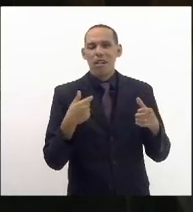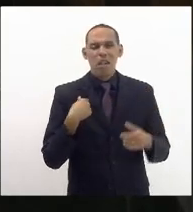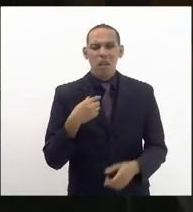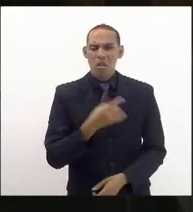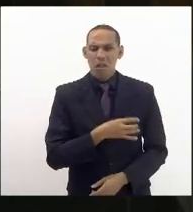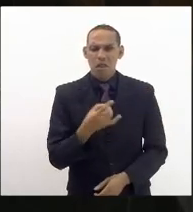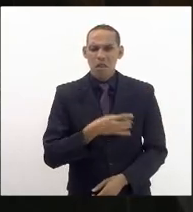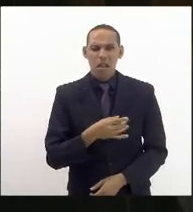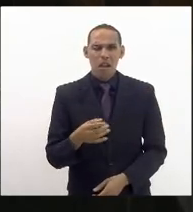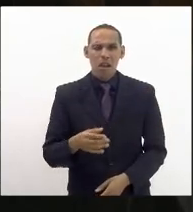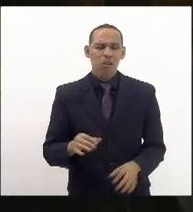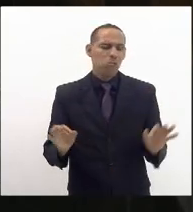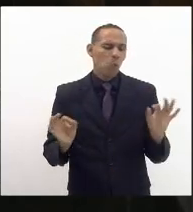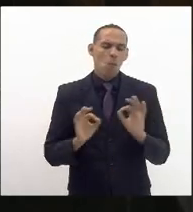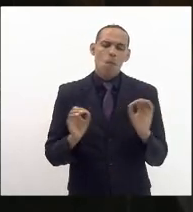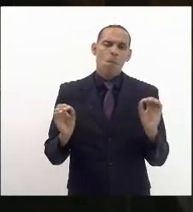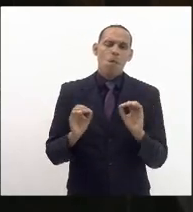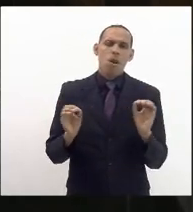de absolutamente ninguém.